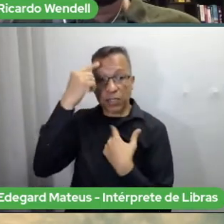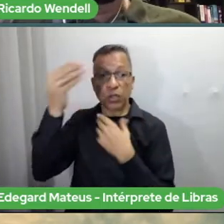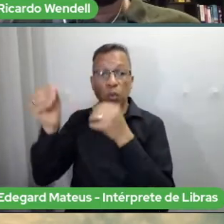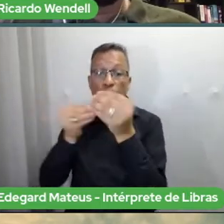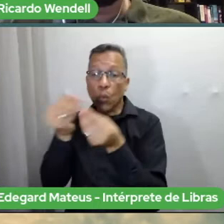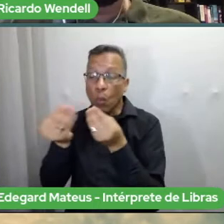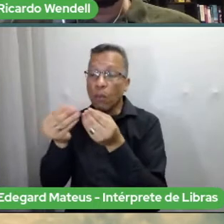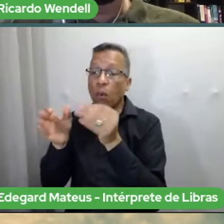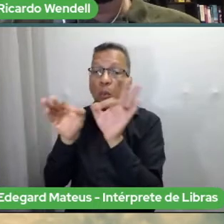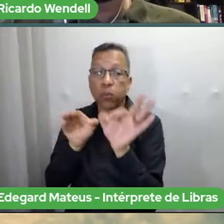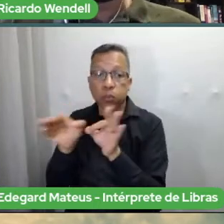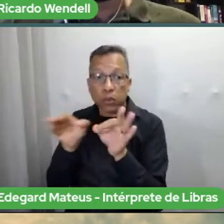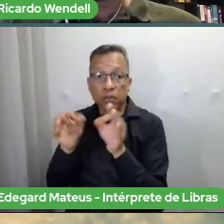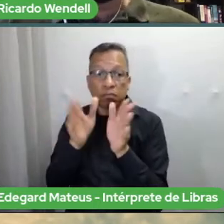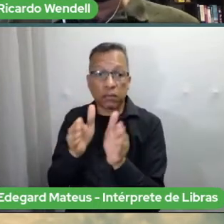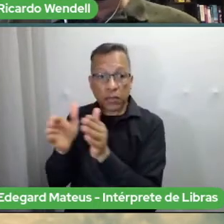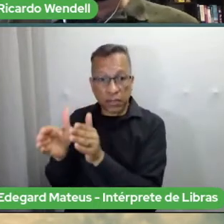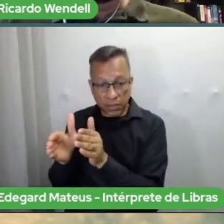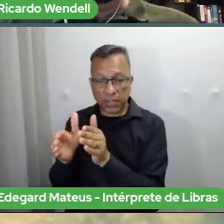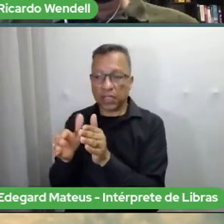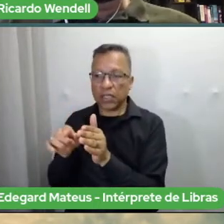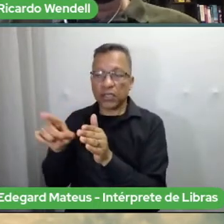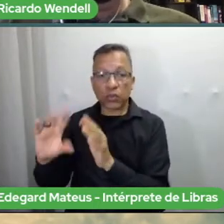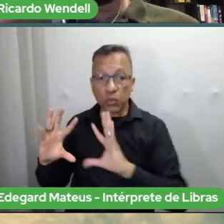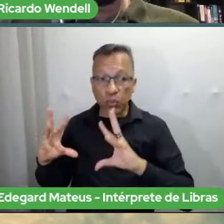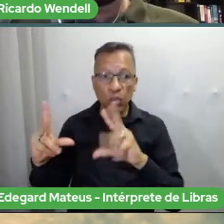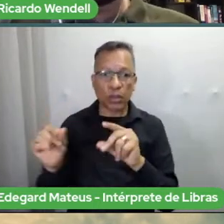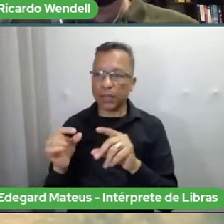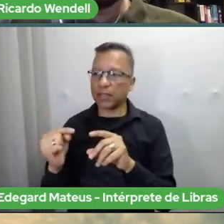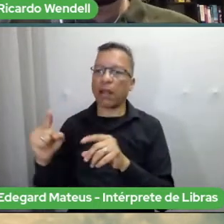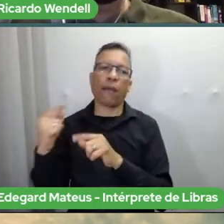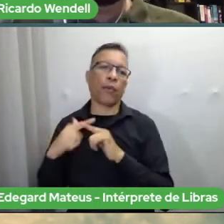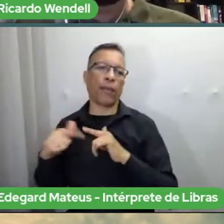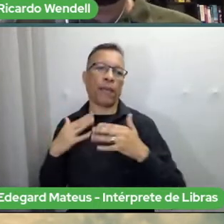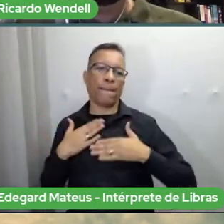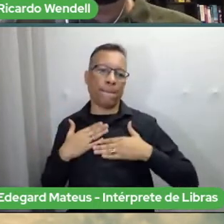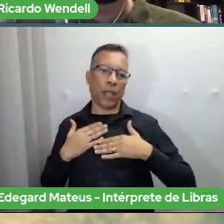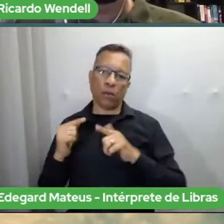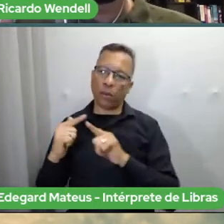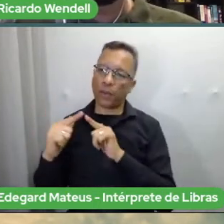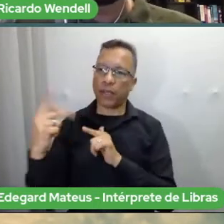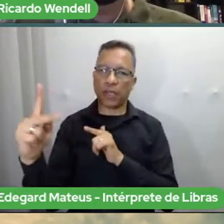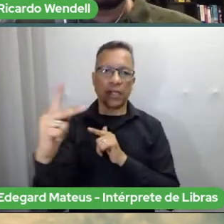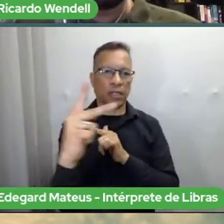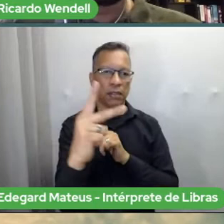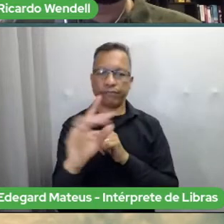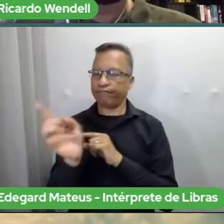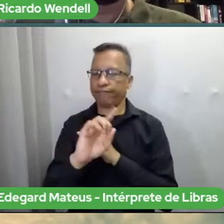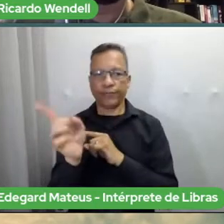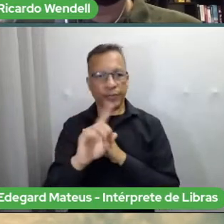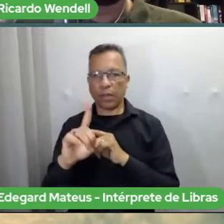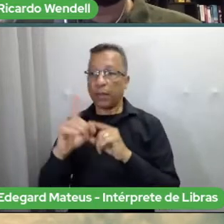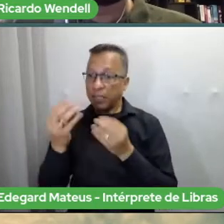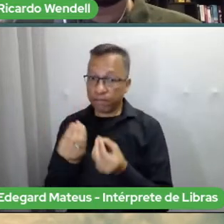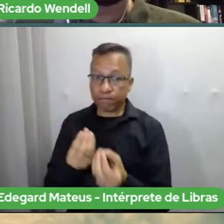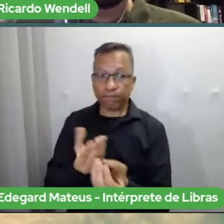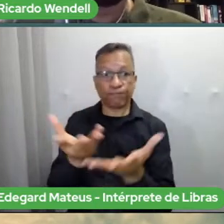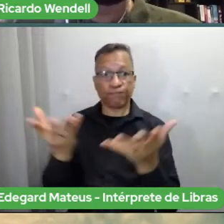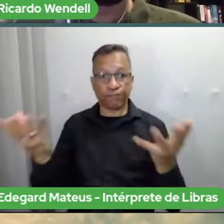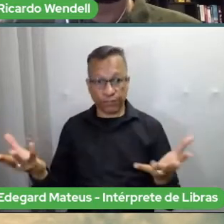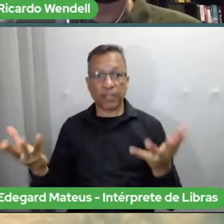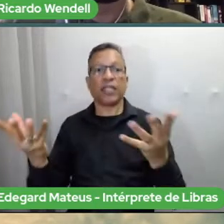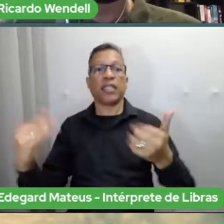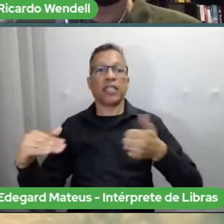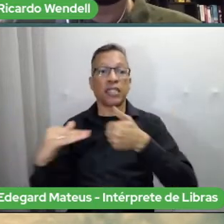todo, né? E não apenas aos seus próprios problemas. Podem ter diferentes formas de disponibilizar os dados, diferentes formas de capturar esses